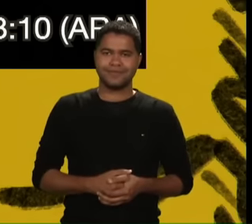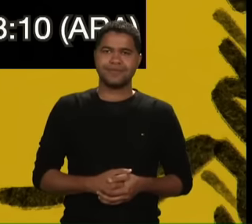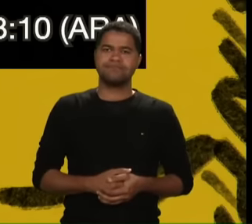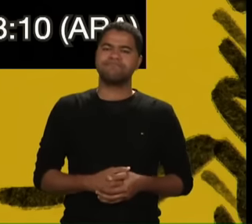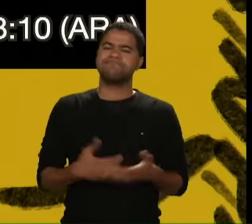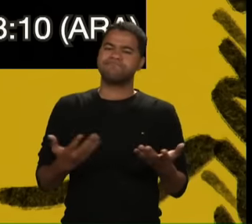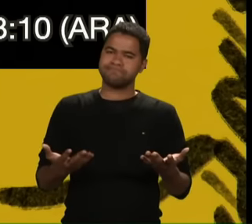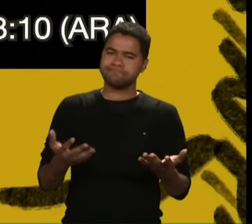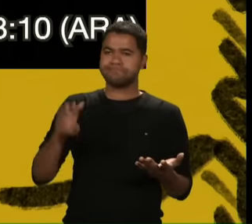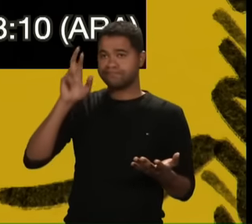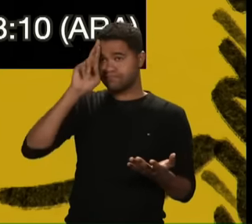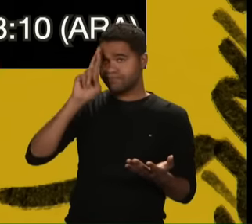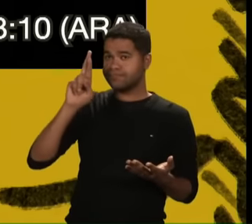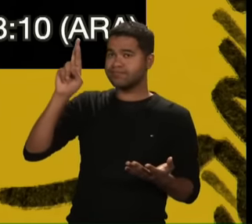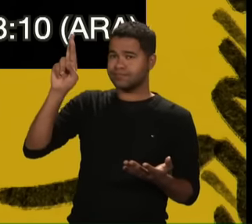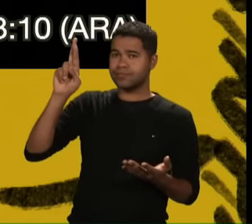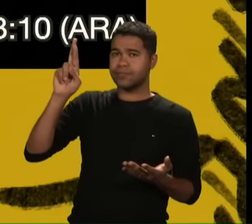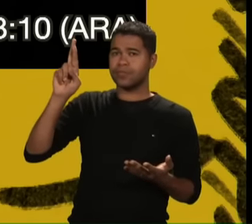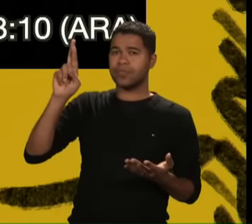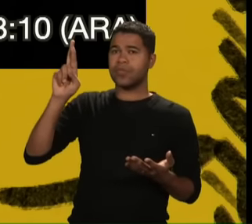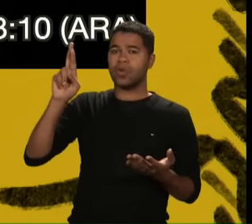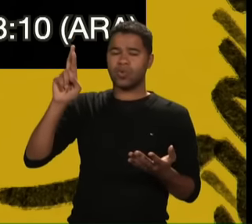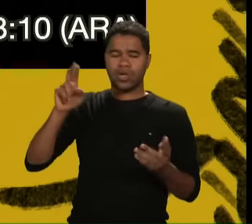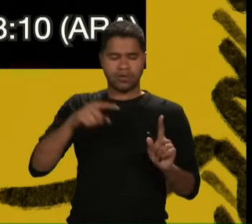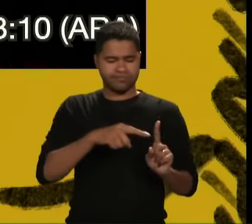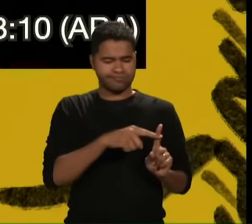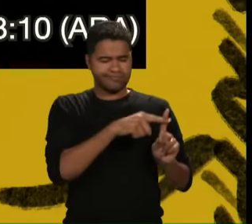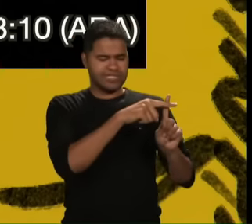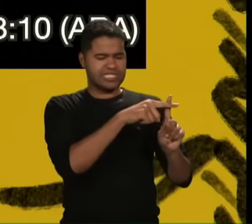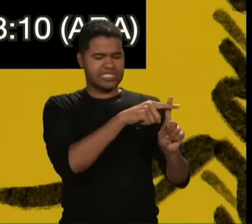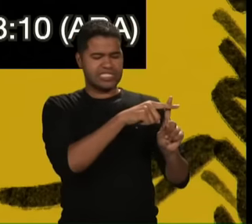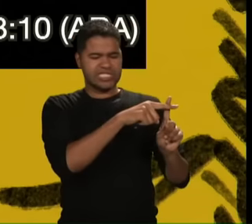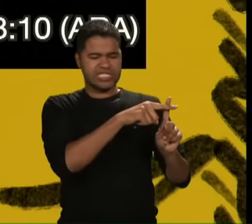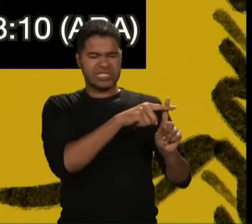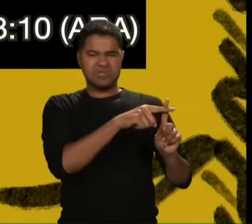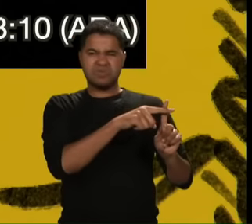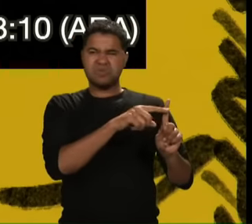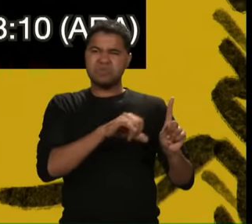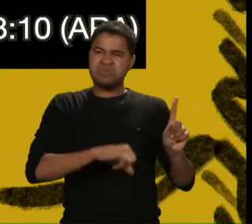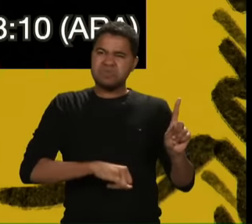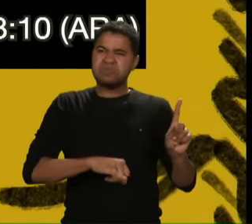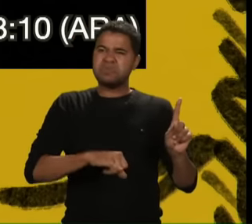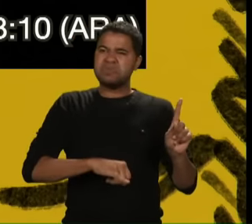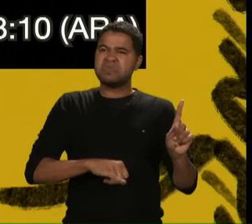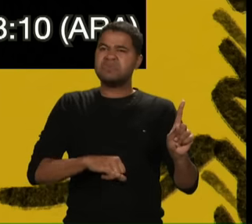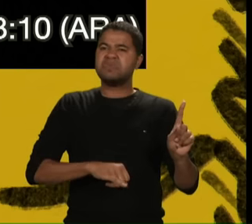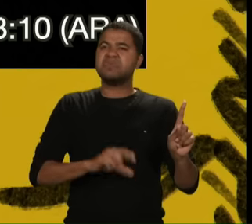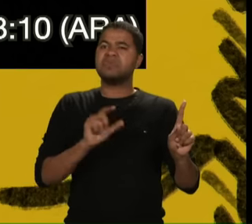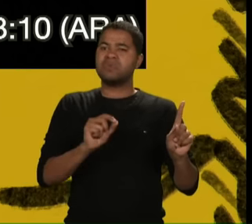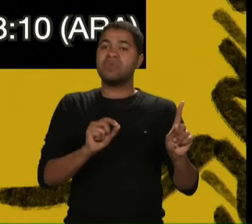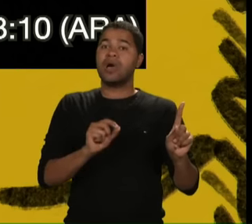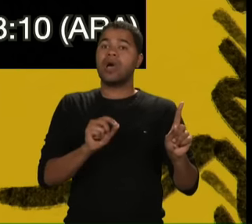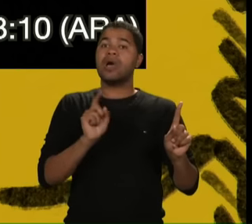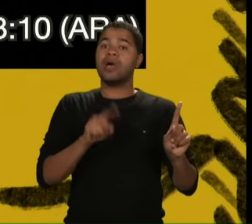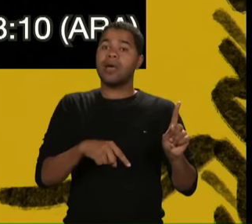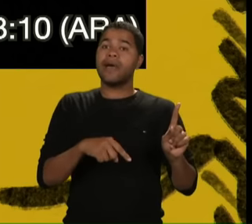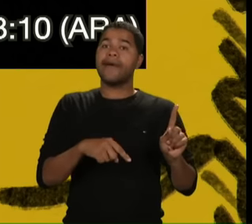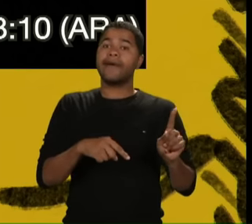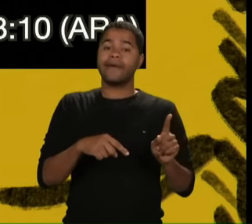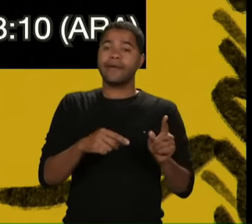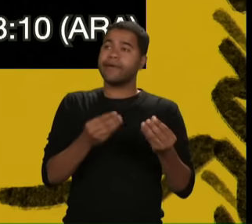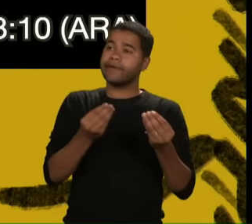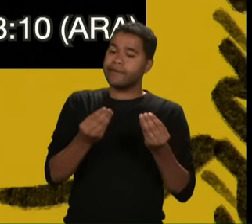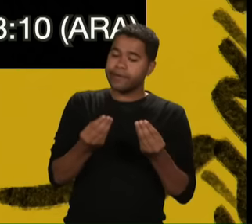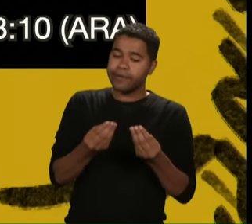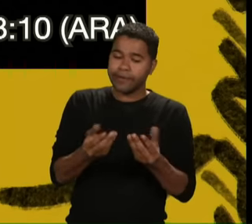Todavia ao Senhor agradou moê-lo, fazendo enfermar. Quando der ele a sua alma como oferta